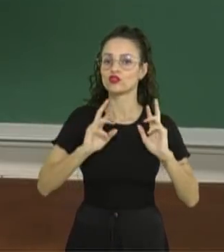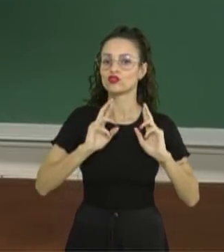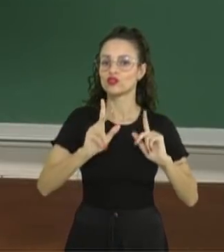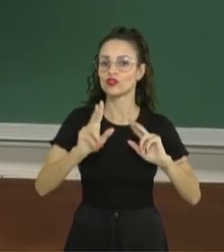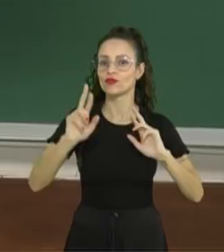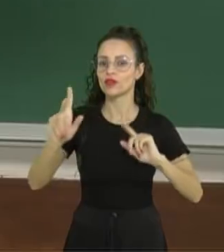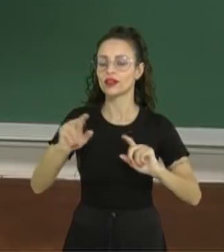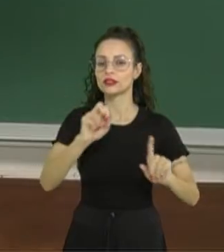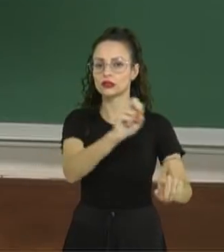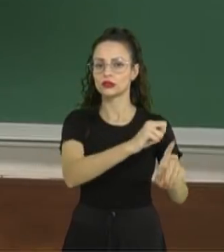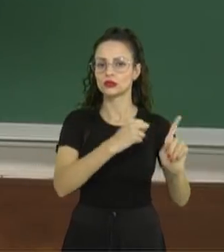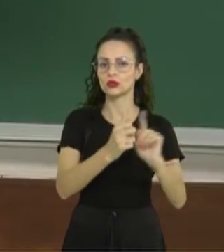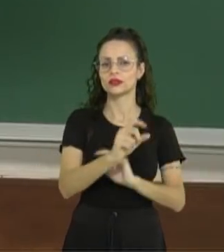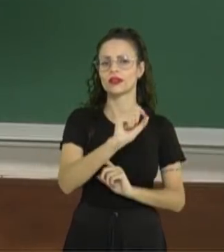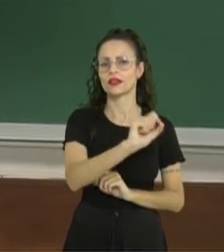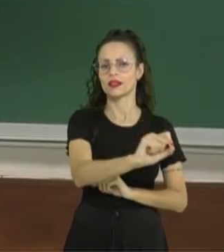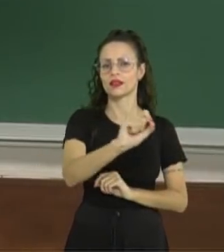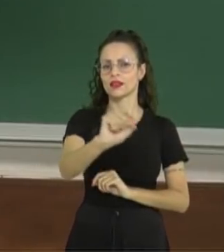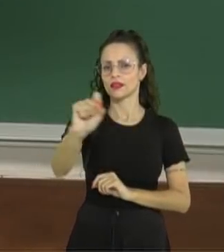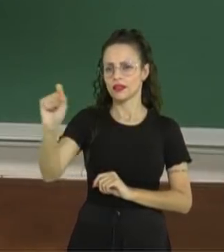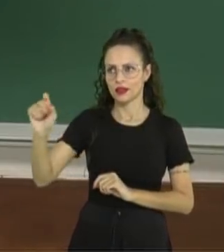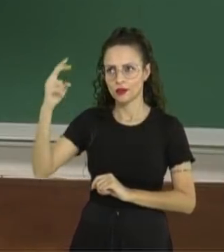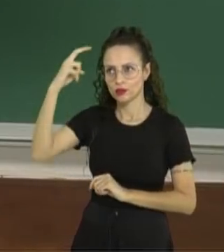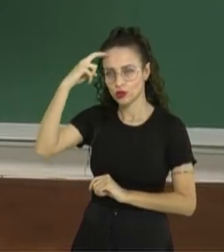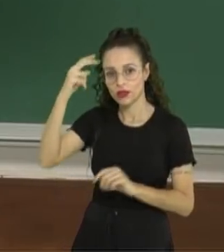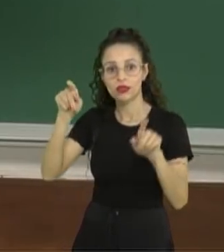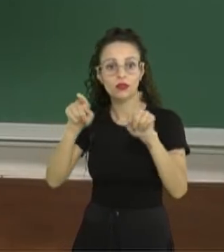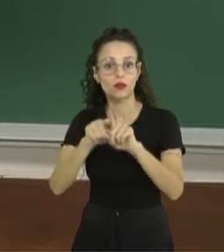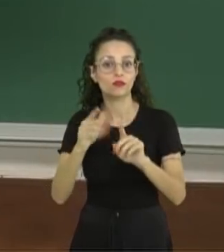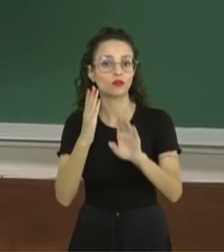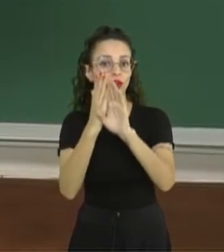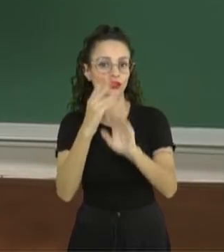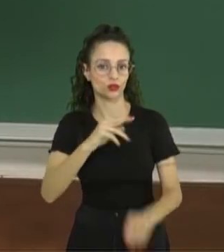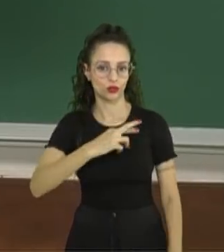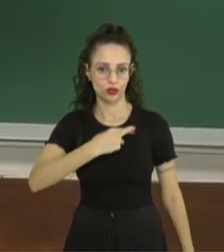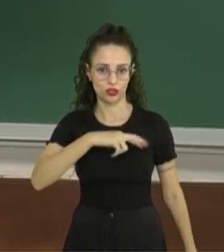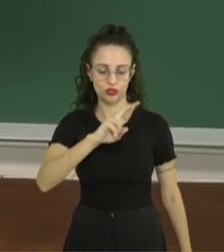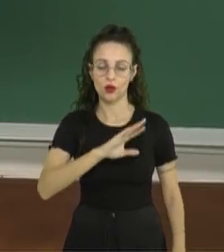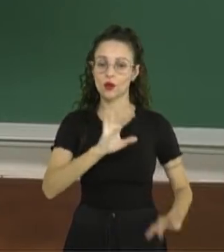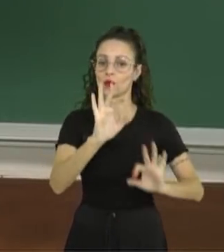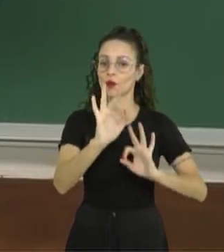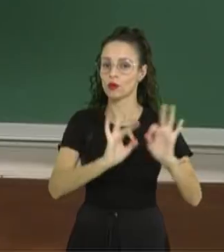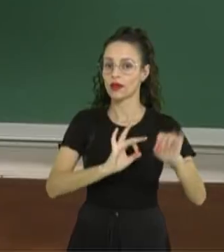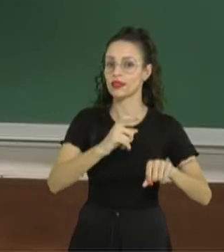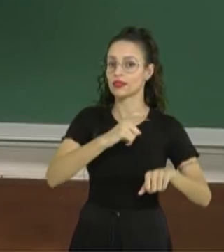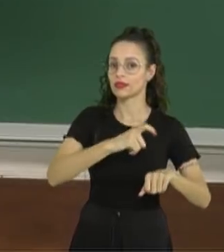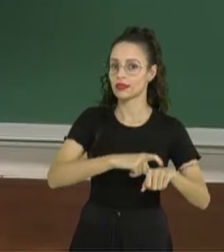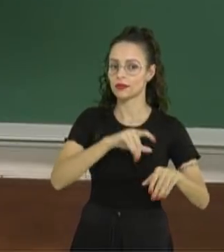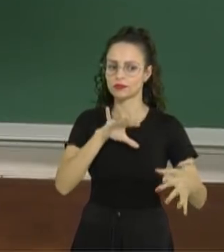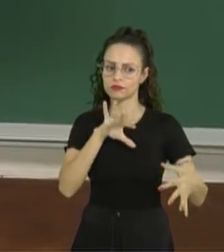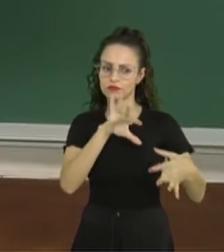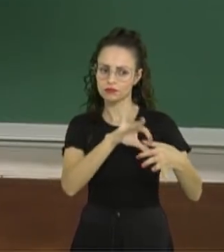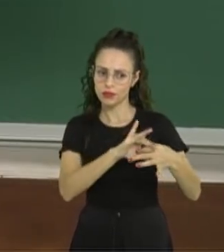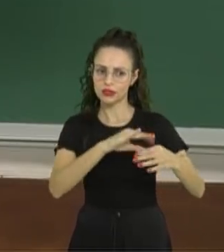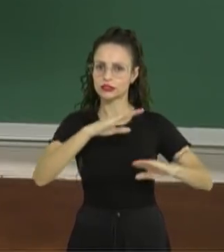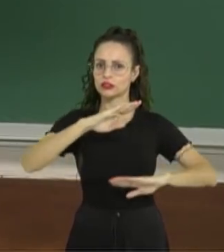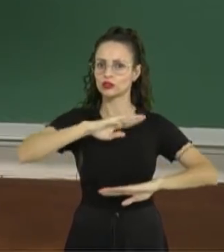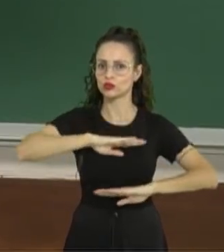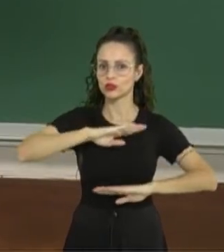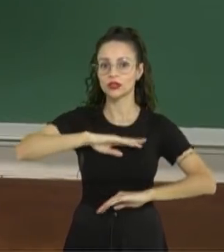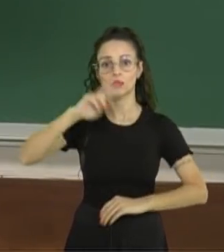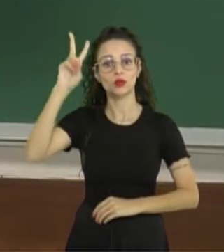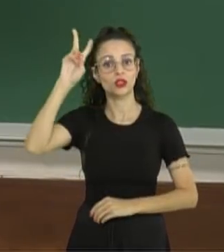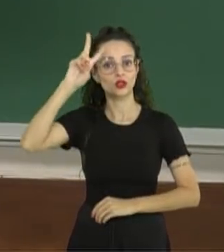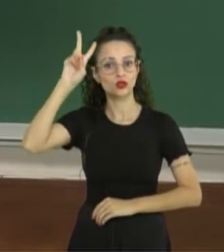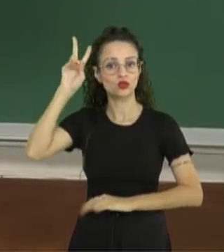culturas, sociedades, inclusive por causa das religiões, organizam seu tempo baseado em algumas situações históricas,